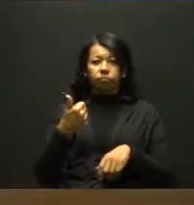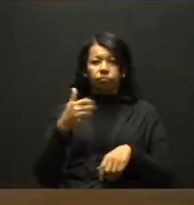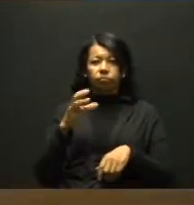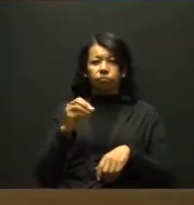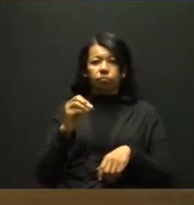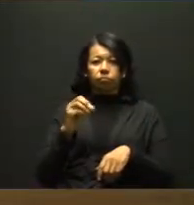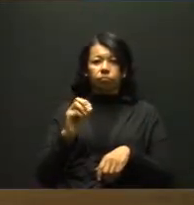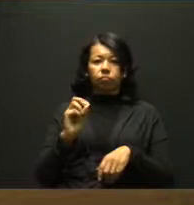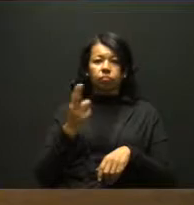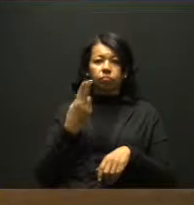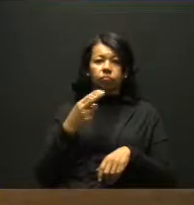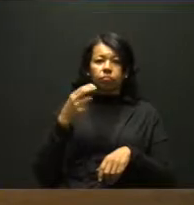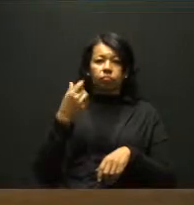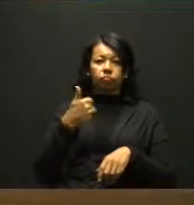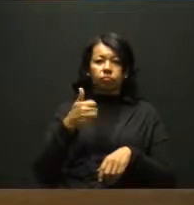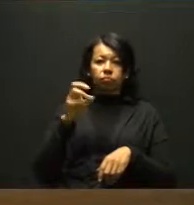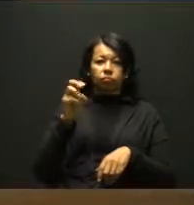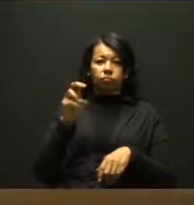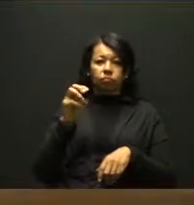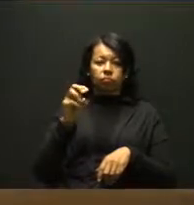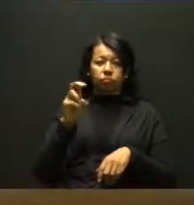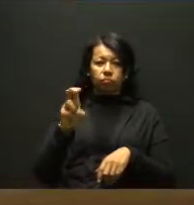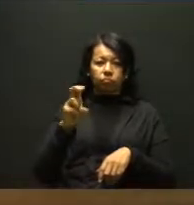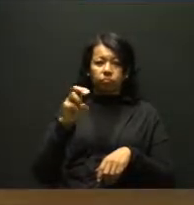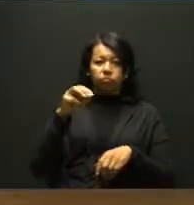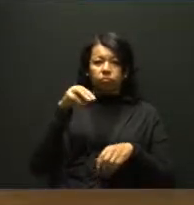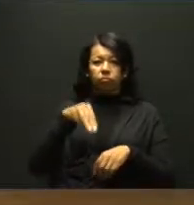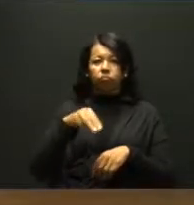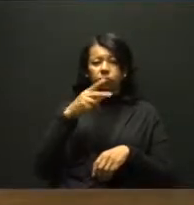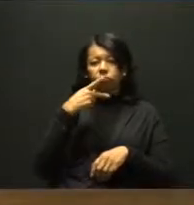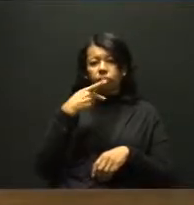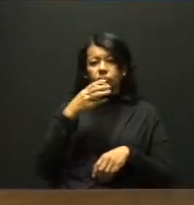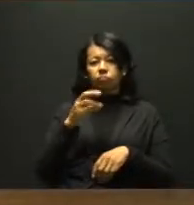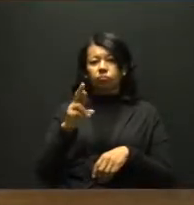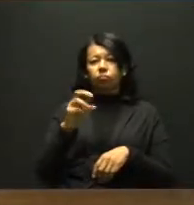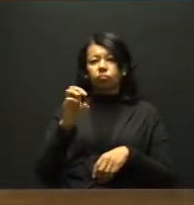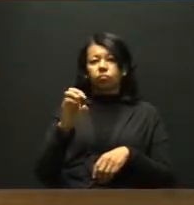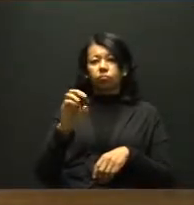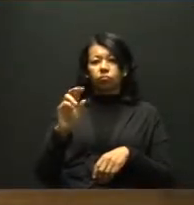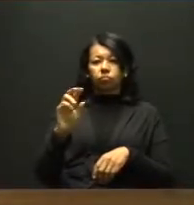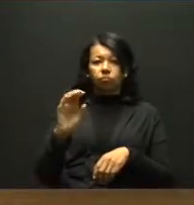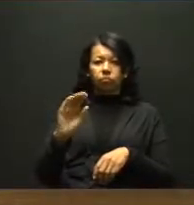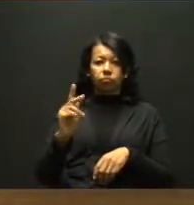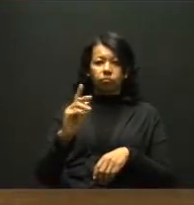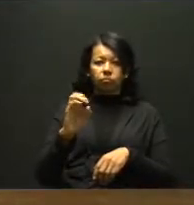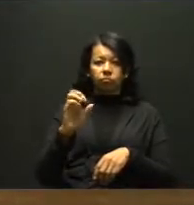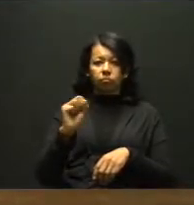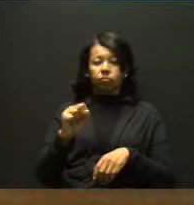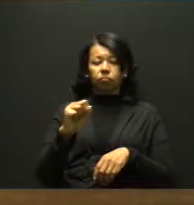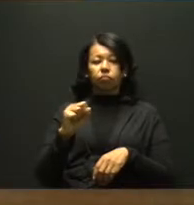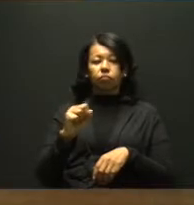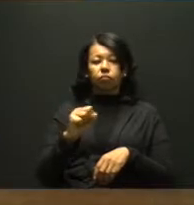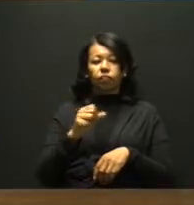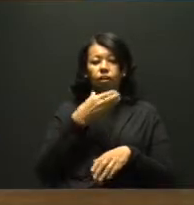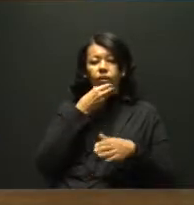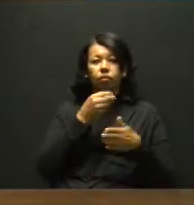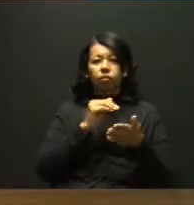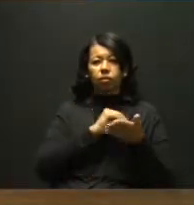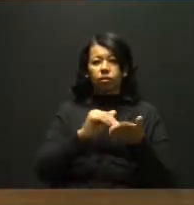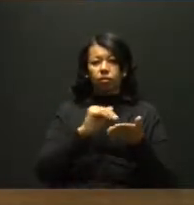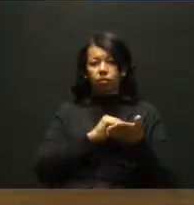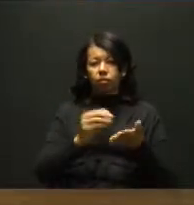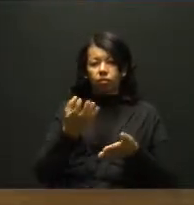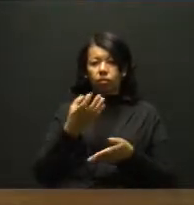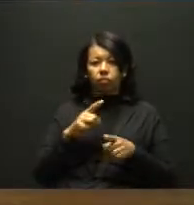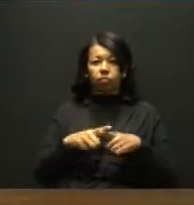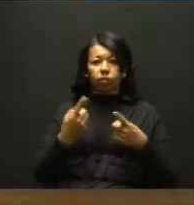e pudéssemos falar da questão das creches aí conveniadas e o secretário se dispôs presidente só que como vossa